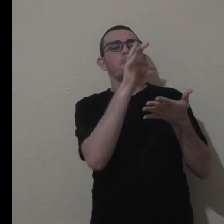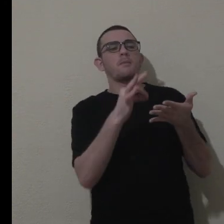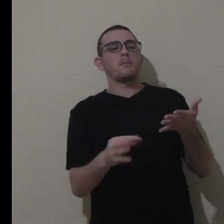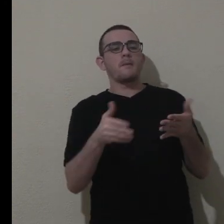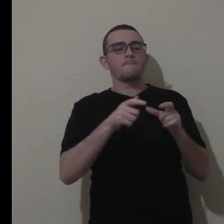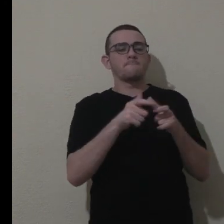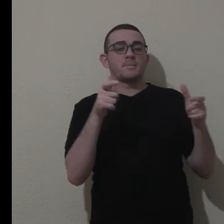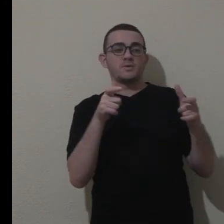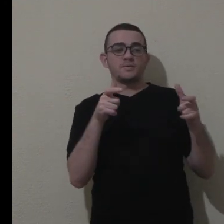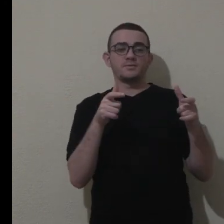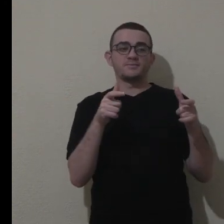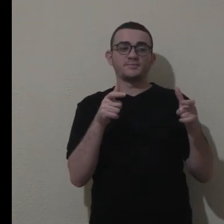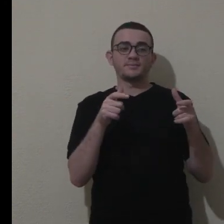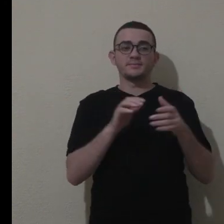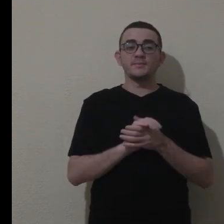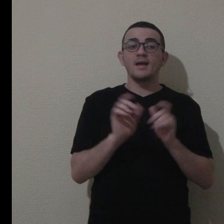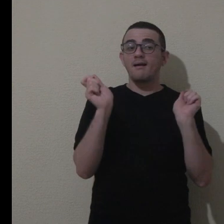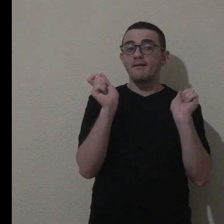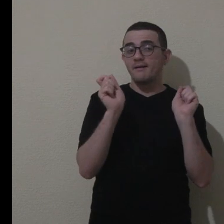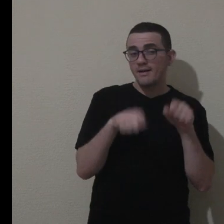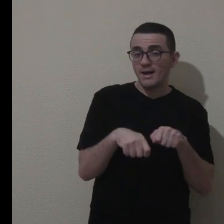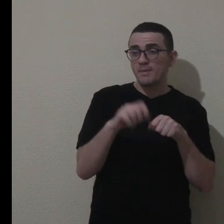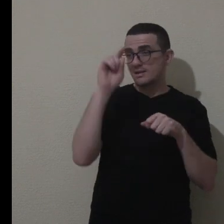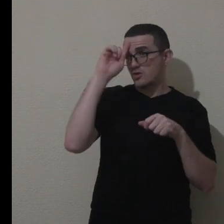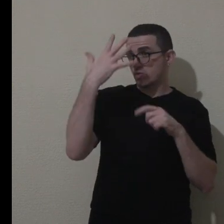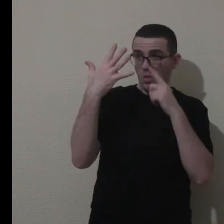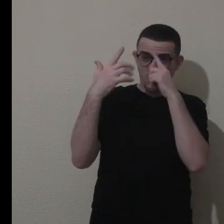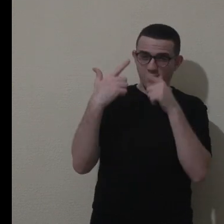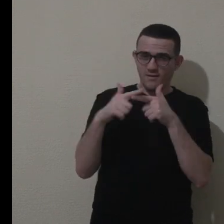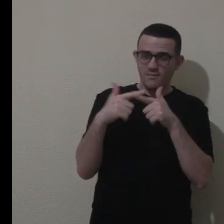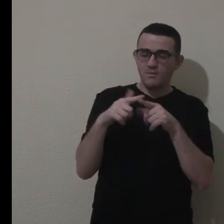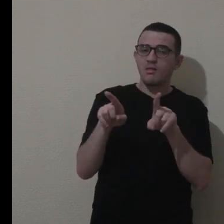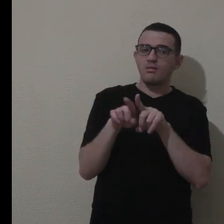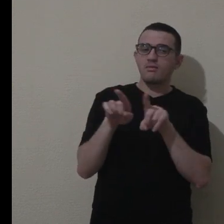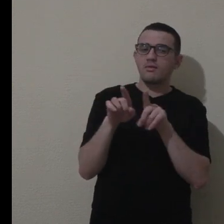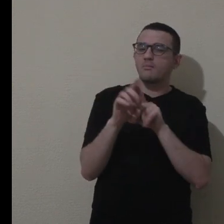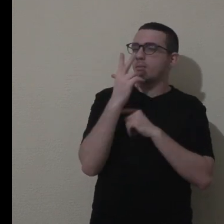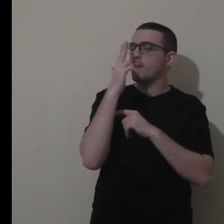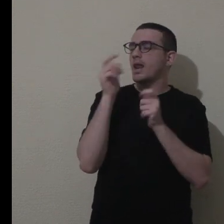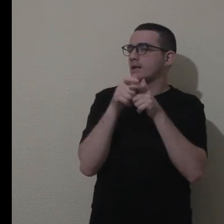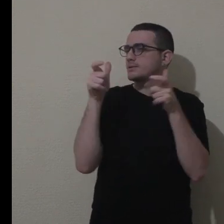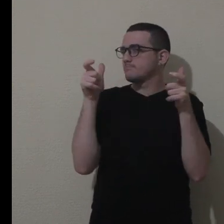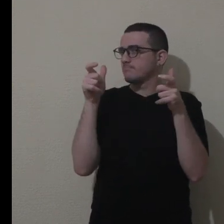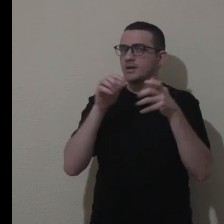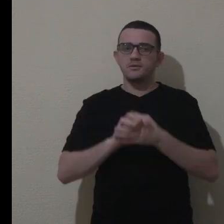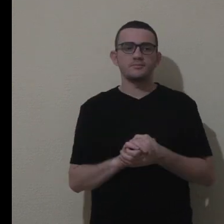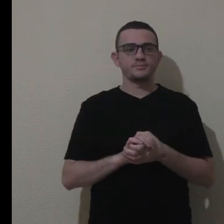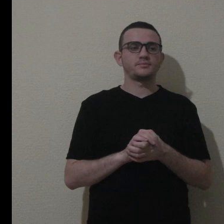acerto maior, né? A capacidade de resolver problemas também parece ser